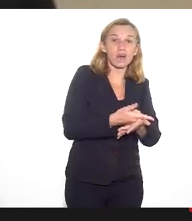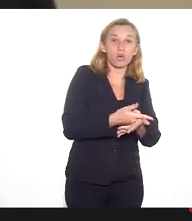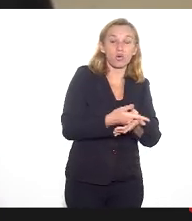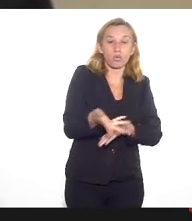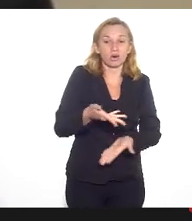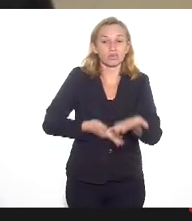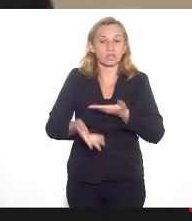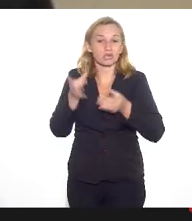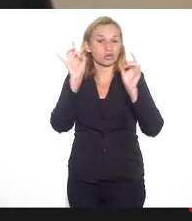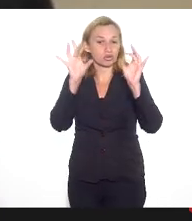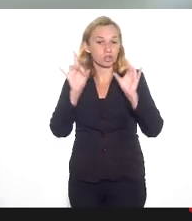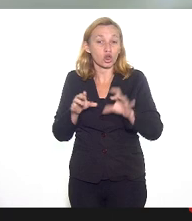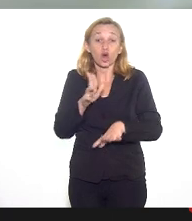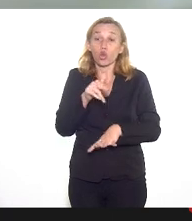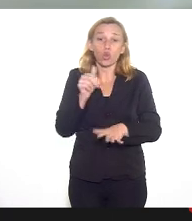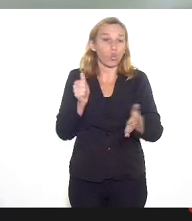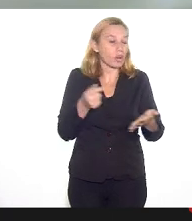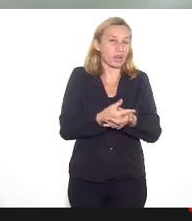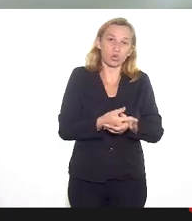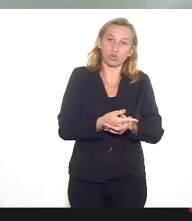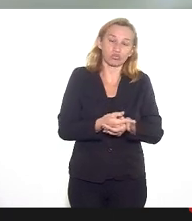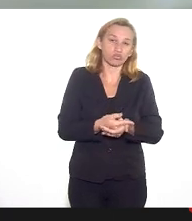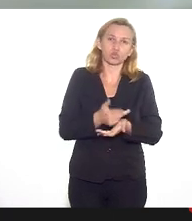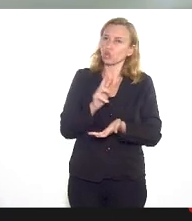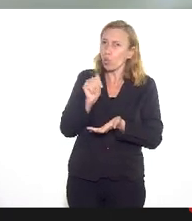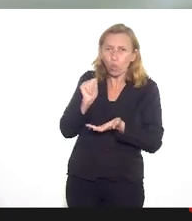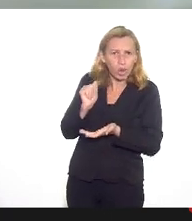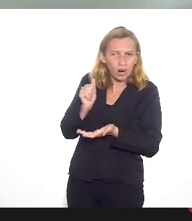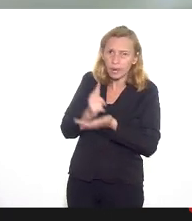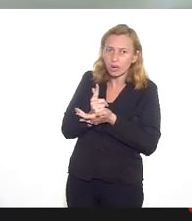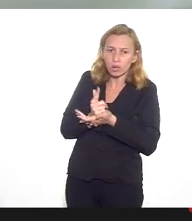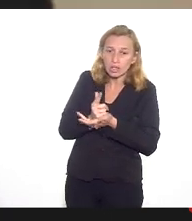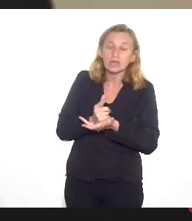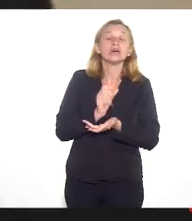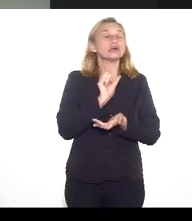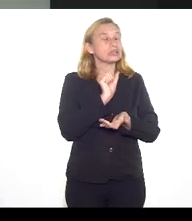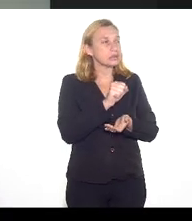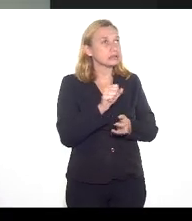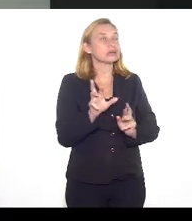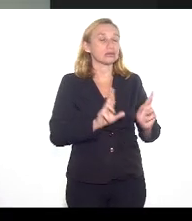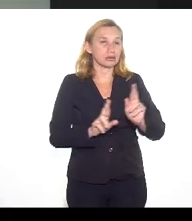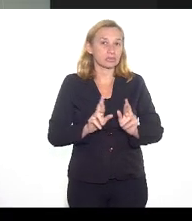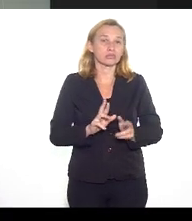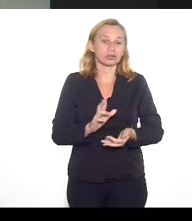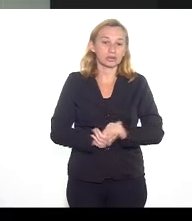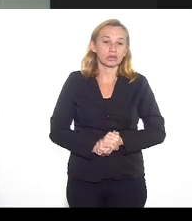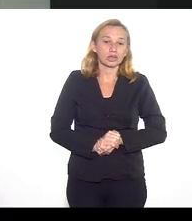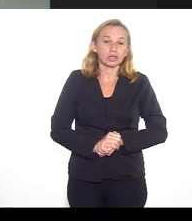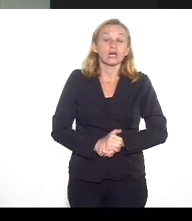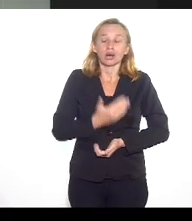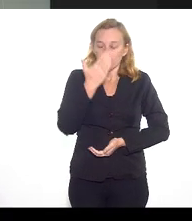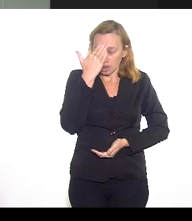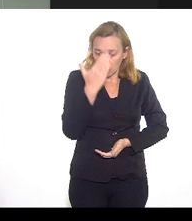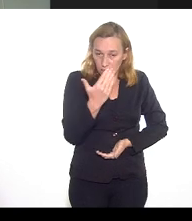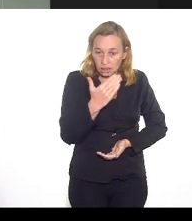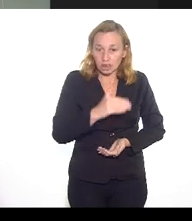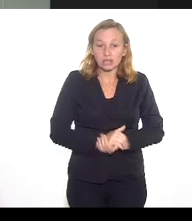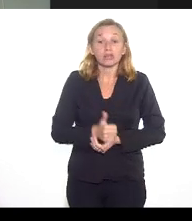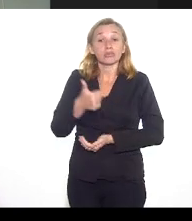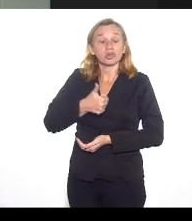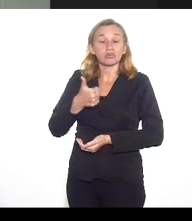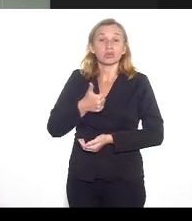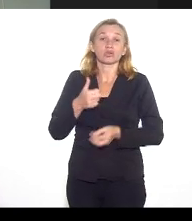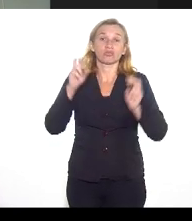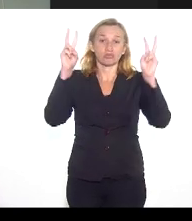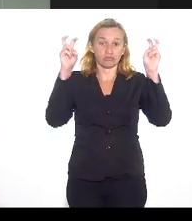a ter esse limite de produção. Não chegou. Ele é um campo relativamente pequeno. Ok, agradeço a primeira